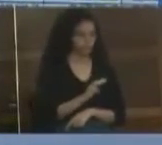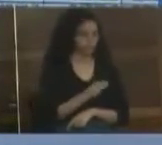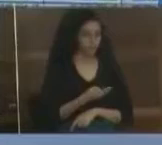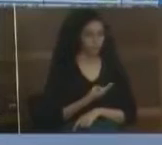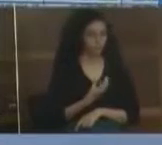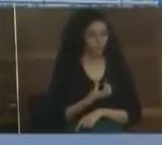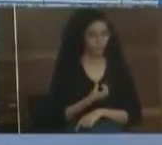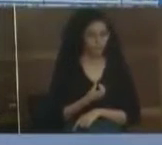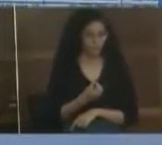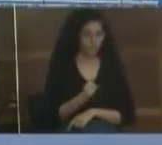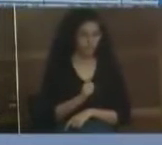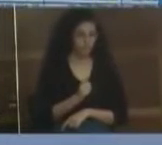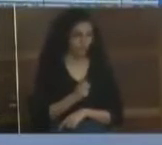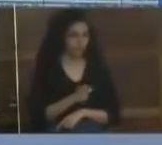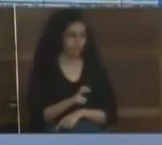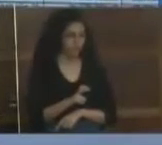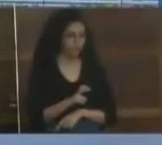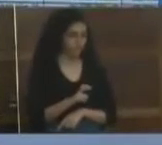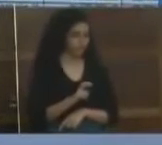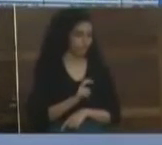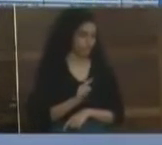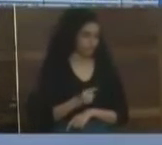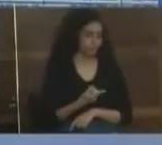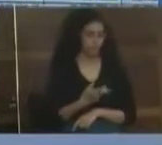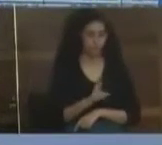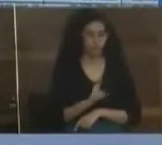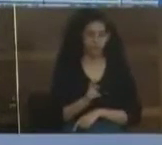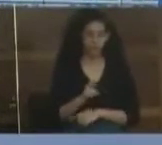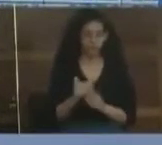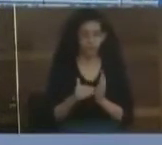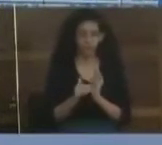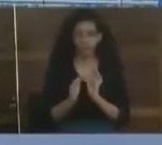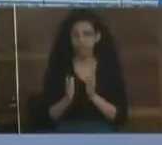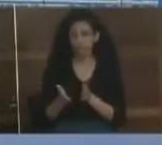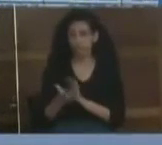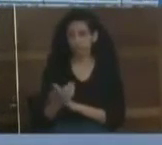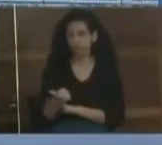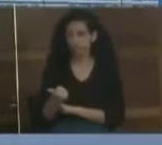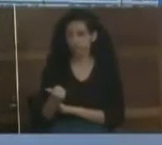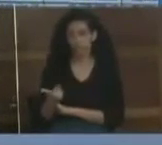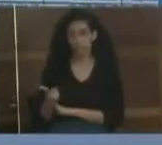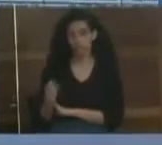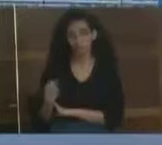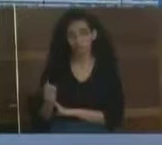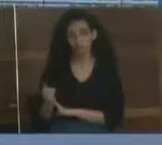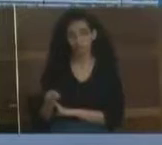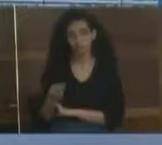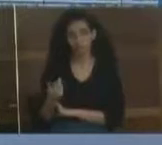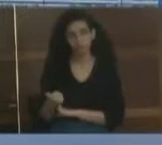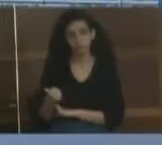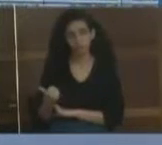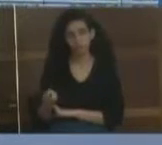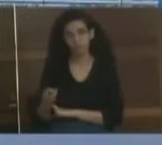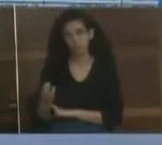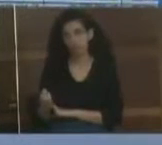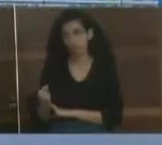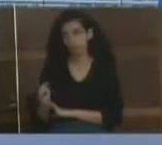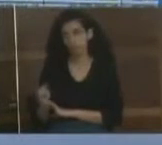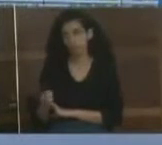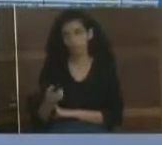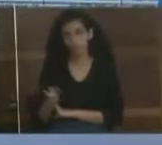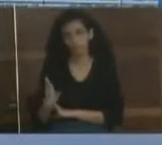milhões 682 mil reais despesa empenhada no terceiro quadrimestre de dois milhões 136 mil reais